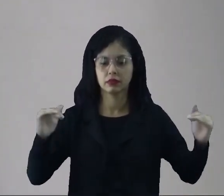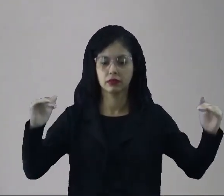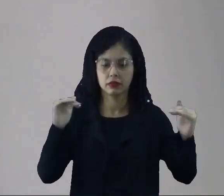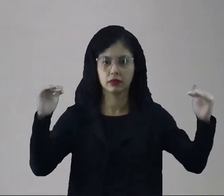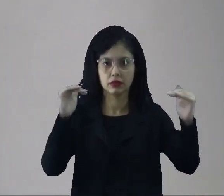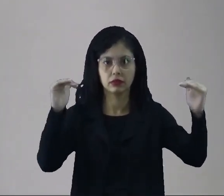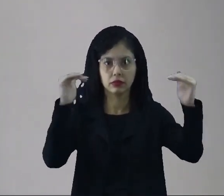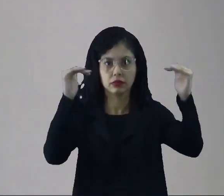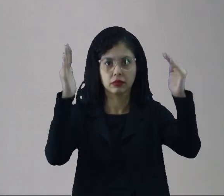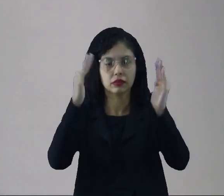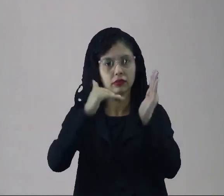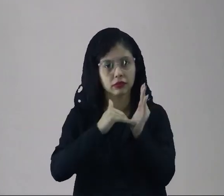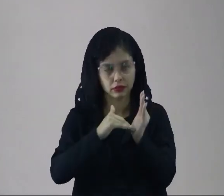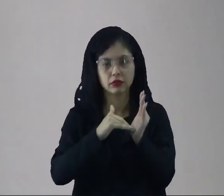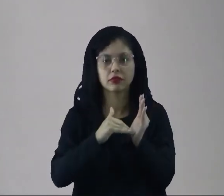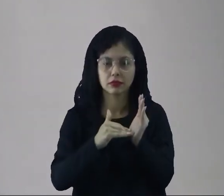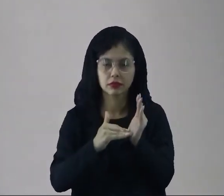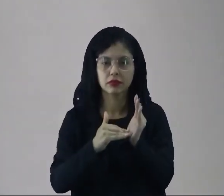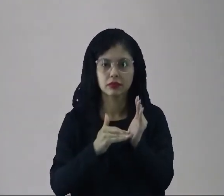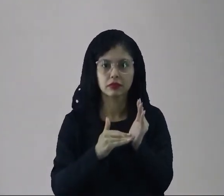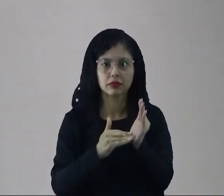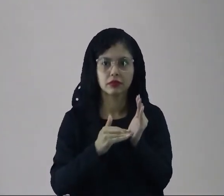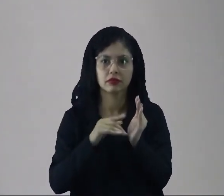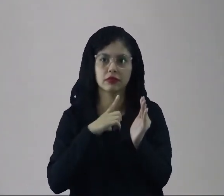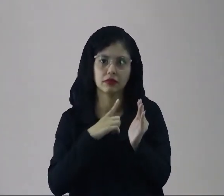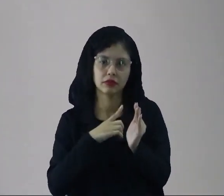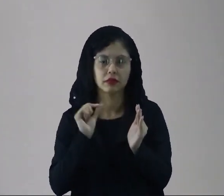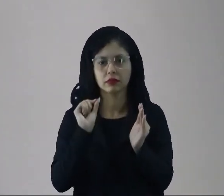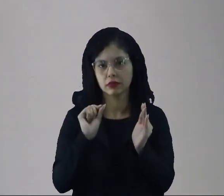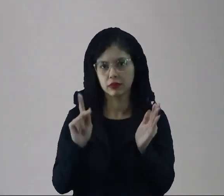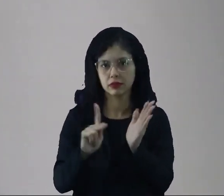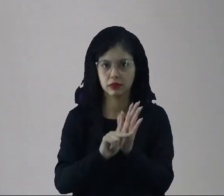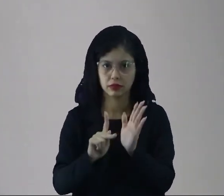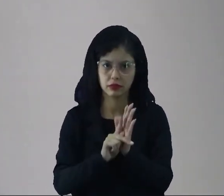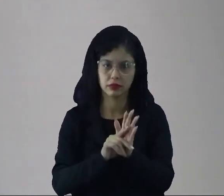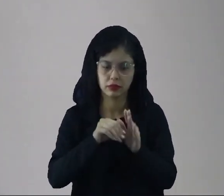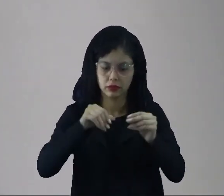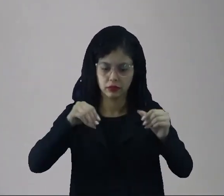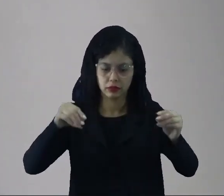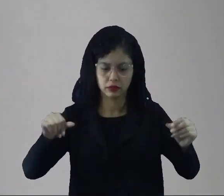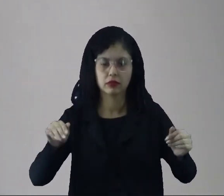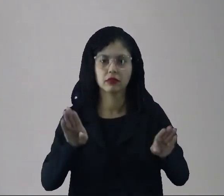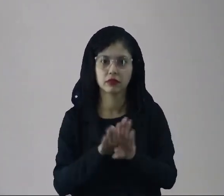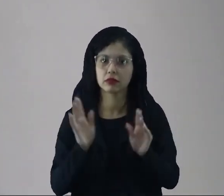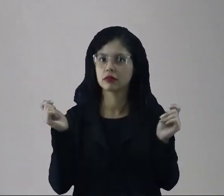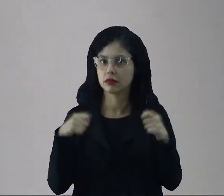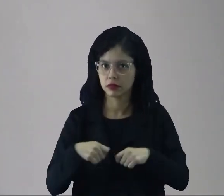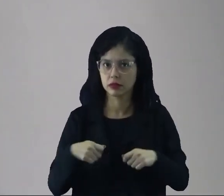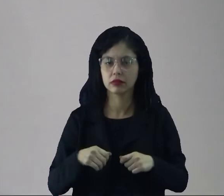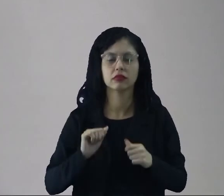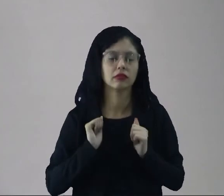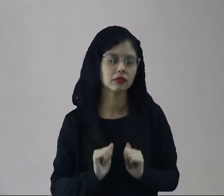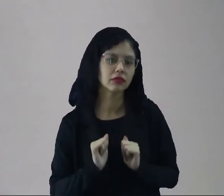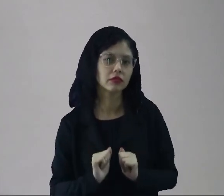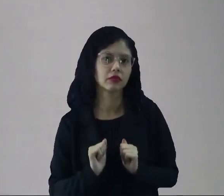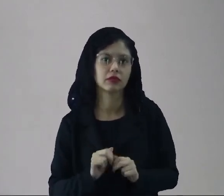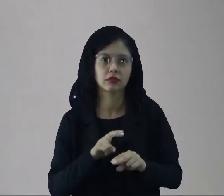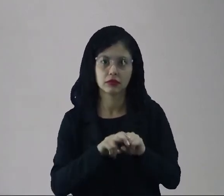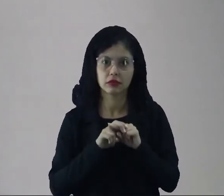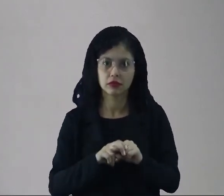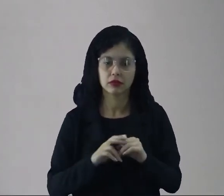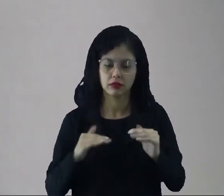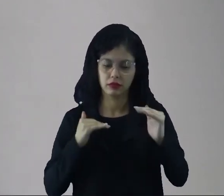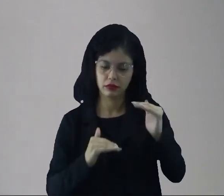na montanha até chegar a um nível onde tem já o solo que está desgastado, que é possível cultivar, e,